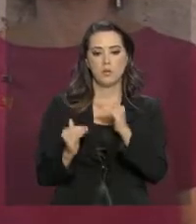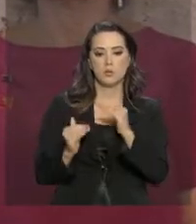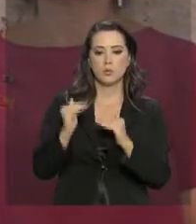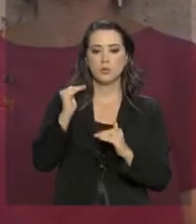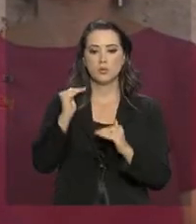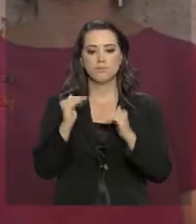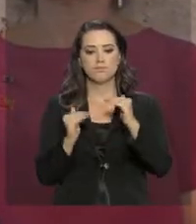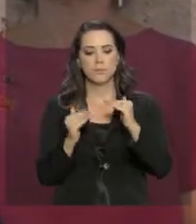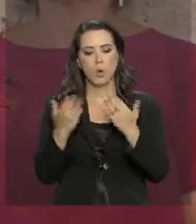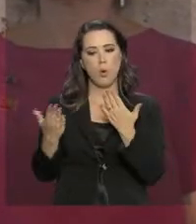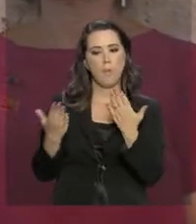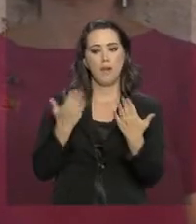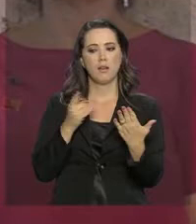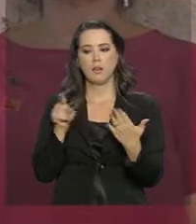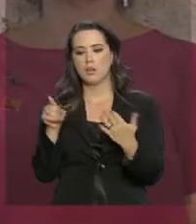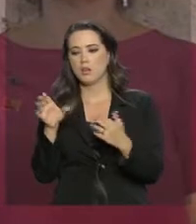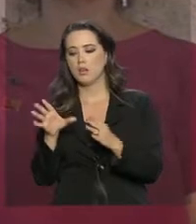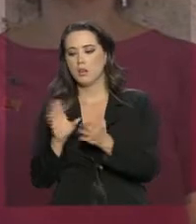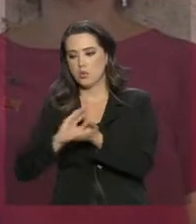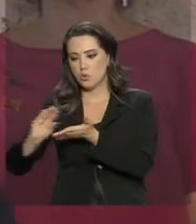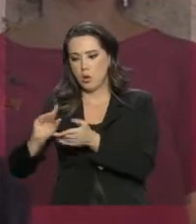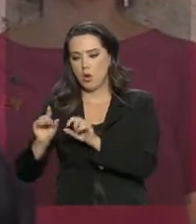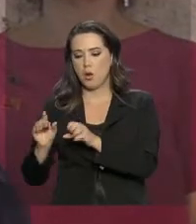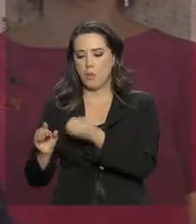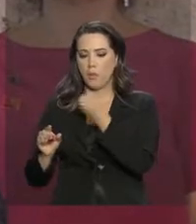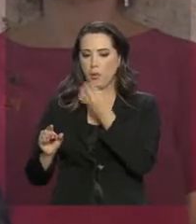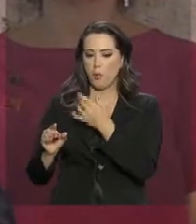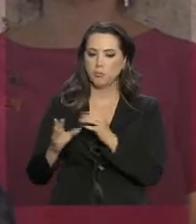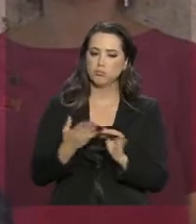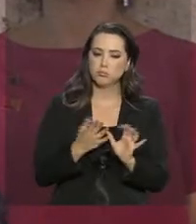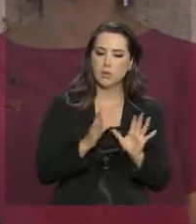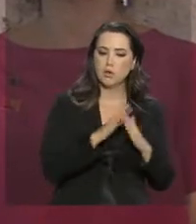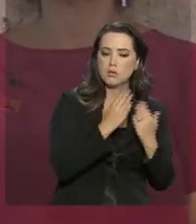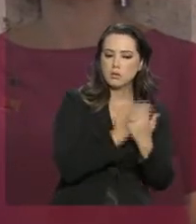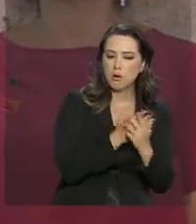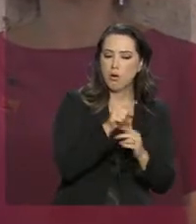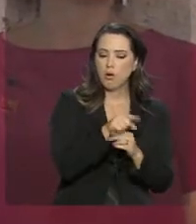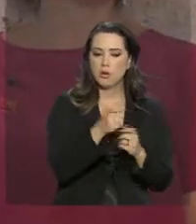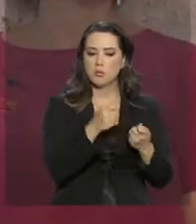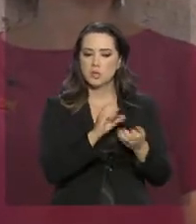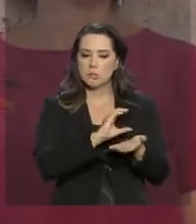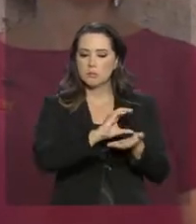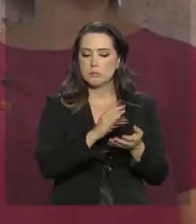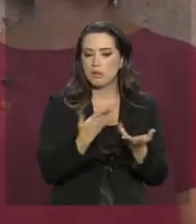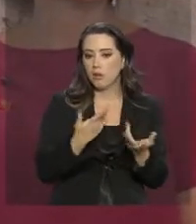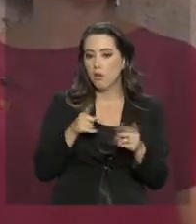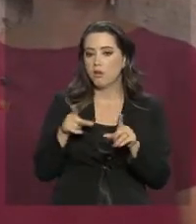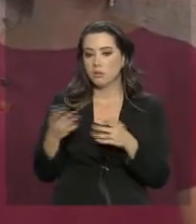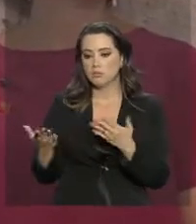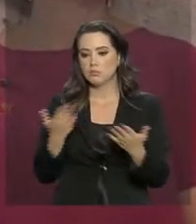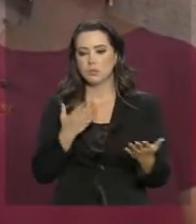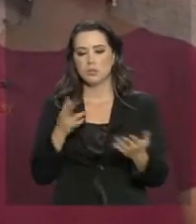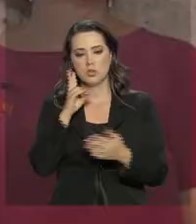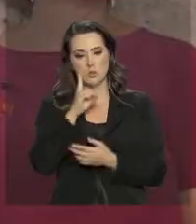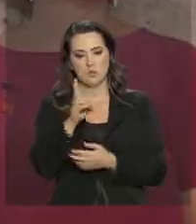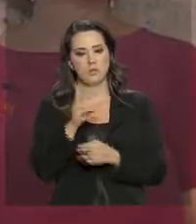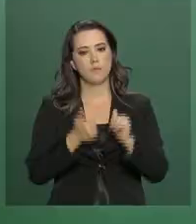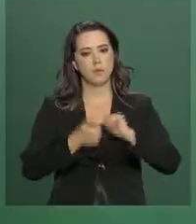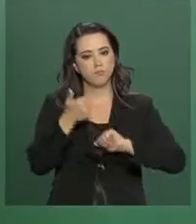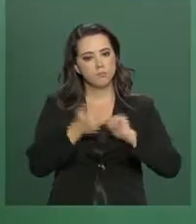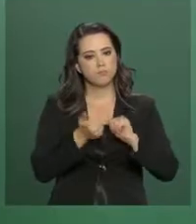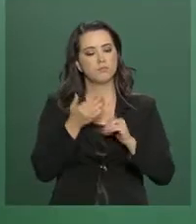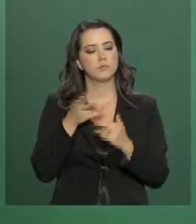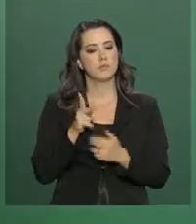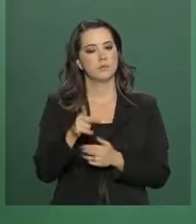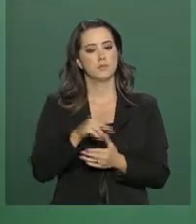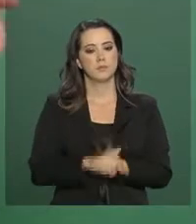pra gente poder dizer o que o tempo integral está agregando na aprendizagem que está melhorando a vida de óleo que realmente dê resultado nós temos